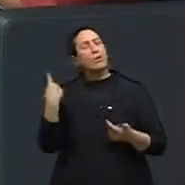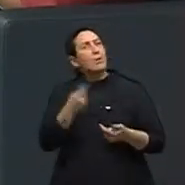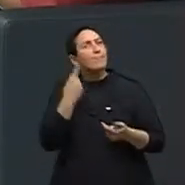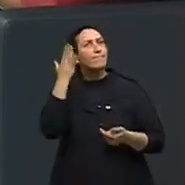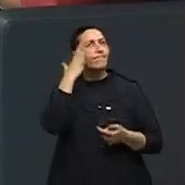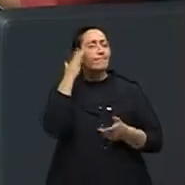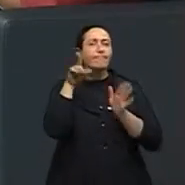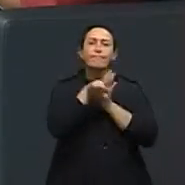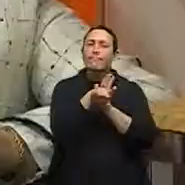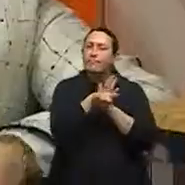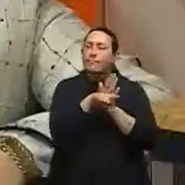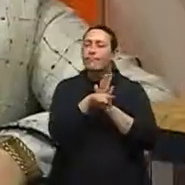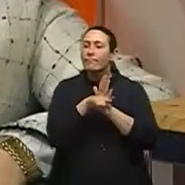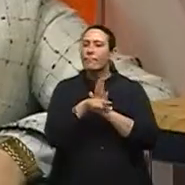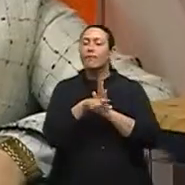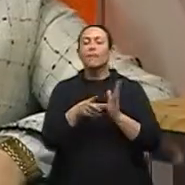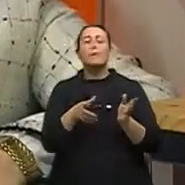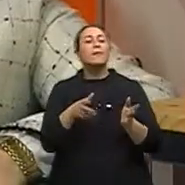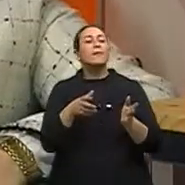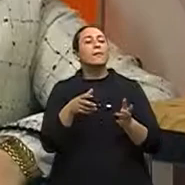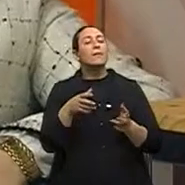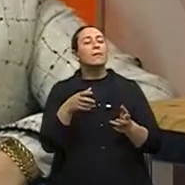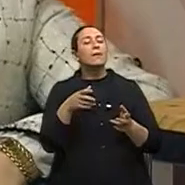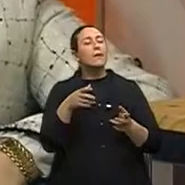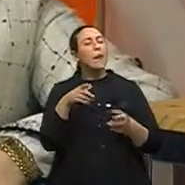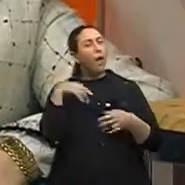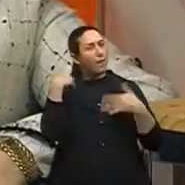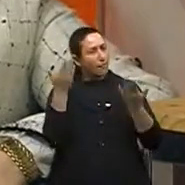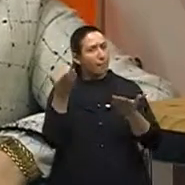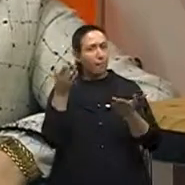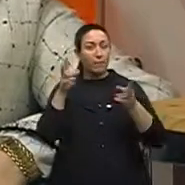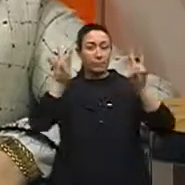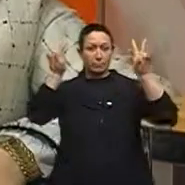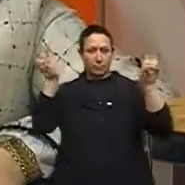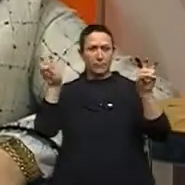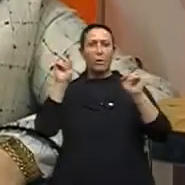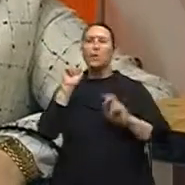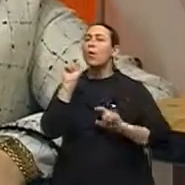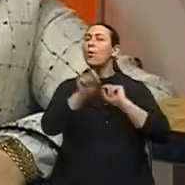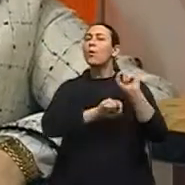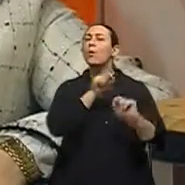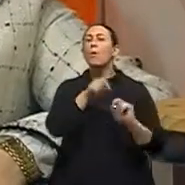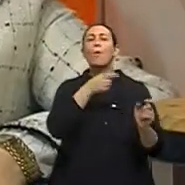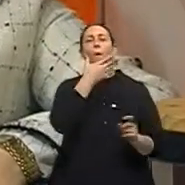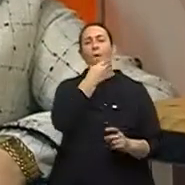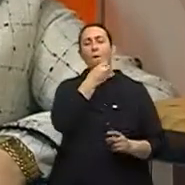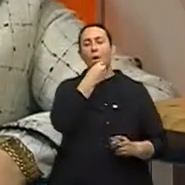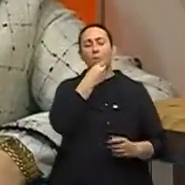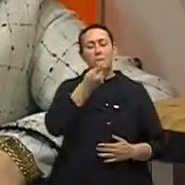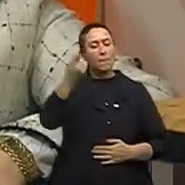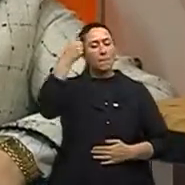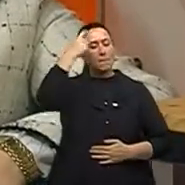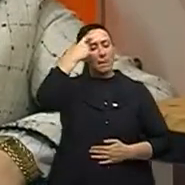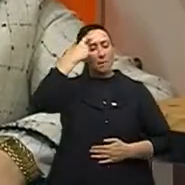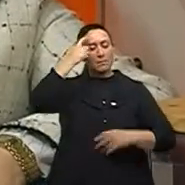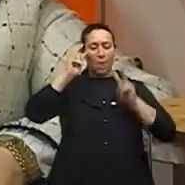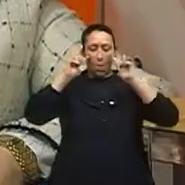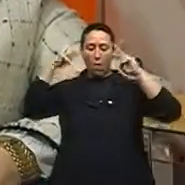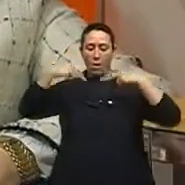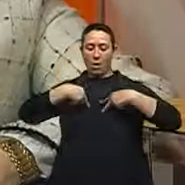essas duas realidades e a pesquisa se intitulava o que os homens pensam em relação ao